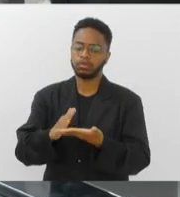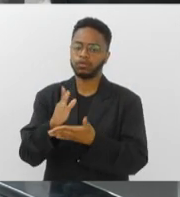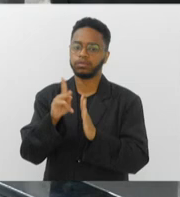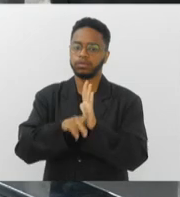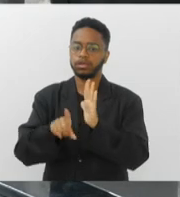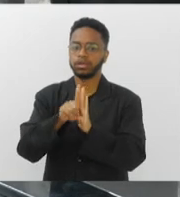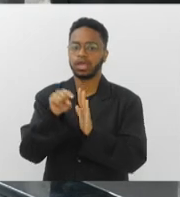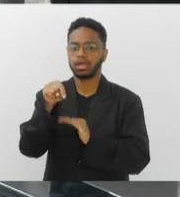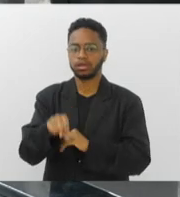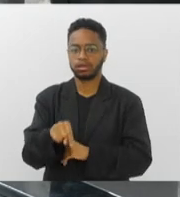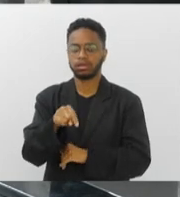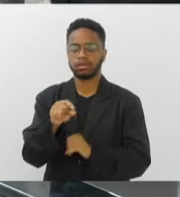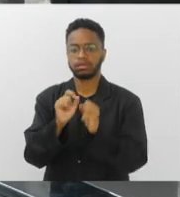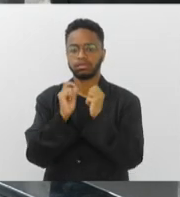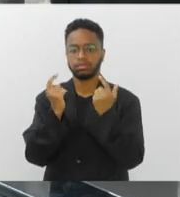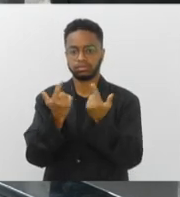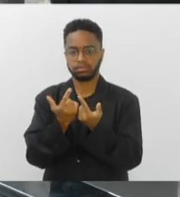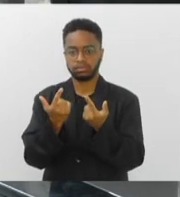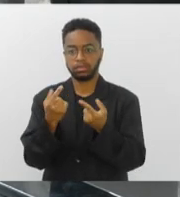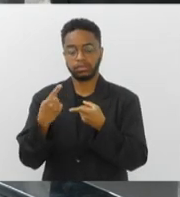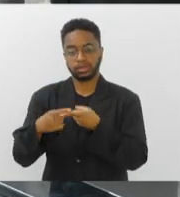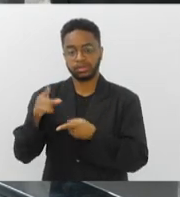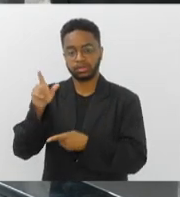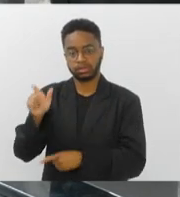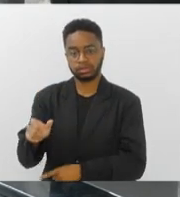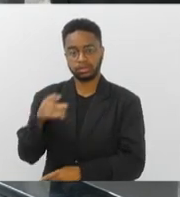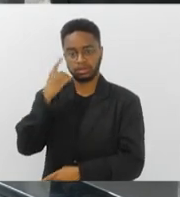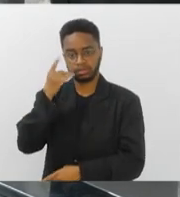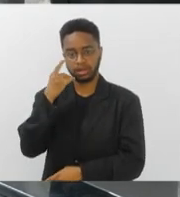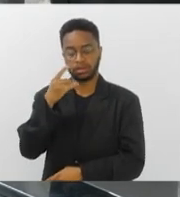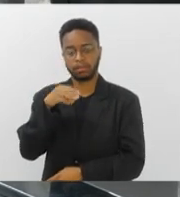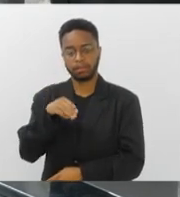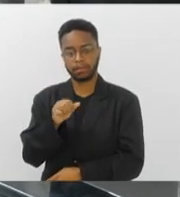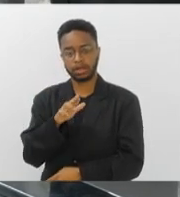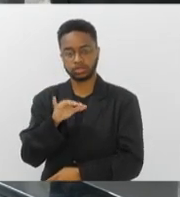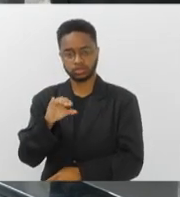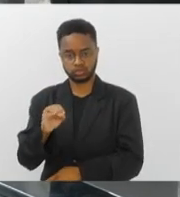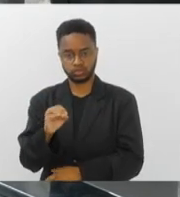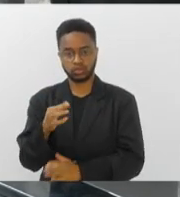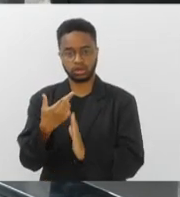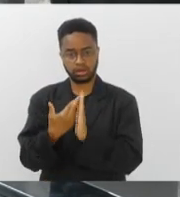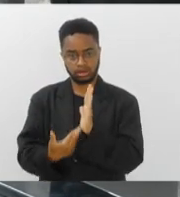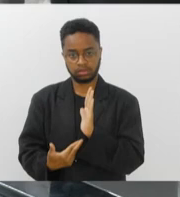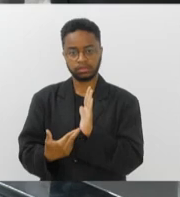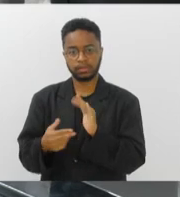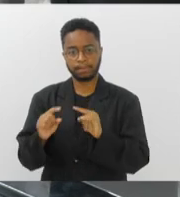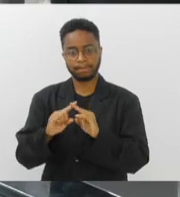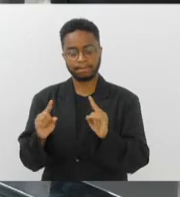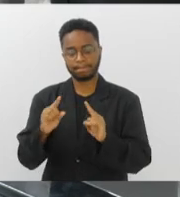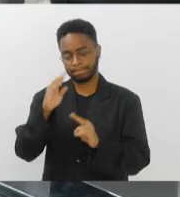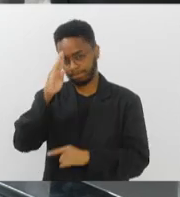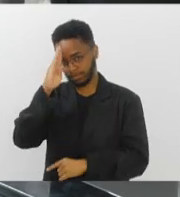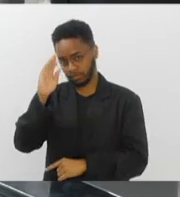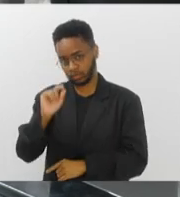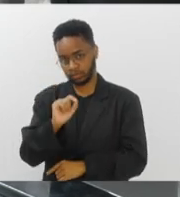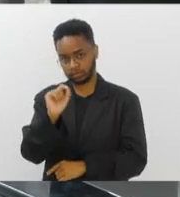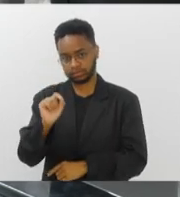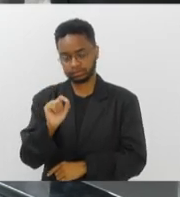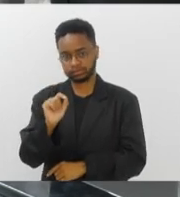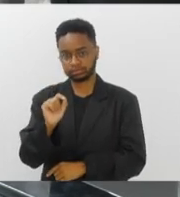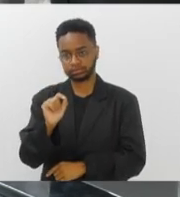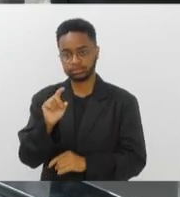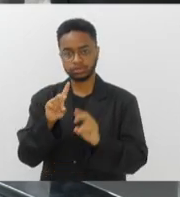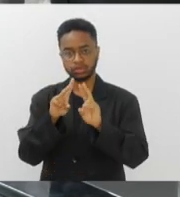casa, que o deputado Márcio Pacheco foi o relator. Dois projetos, na verdade, mas o mais sensível é a questão